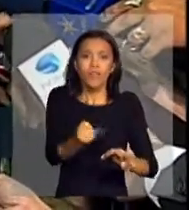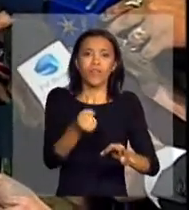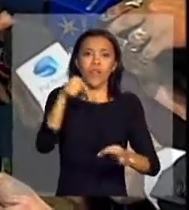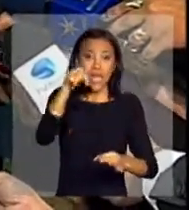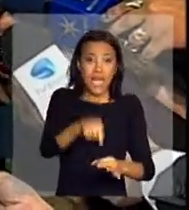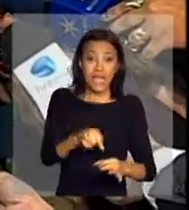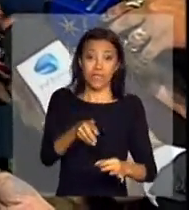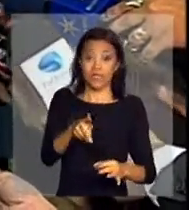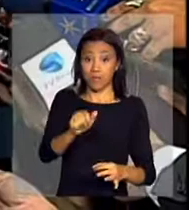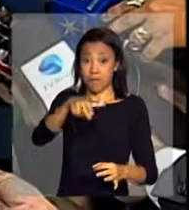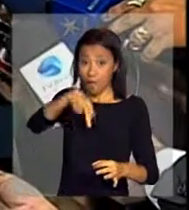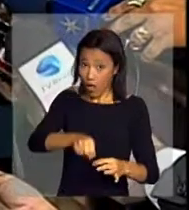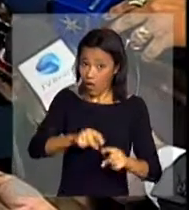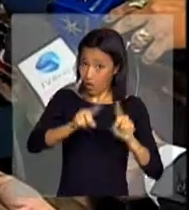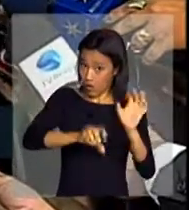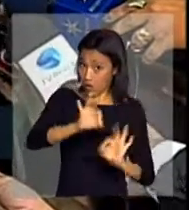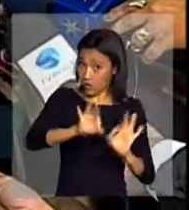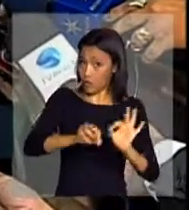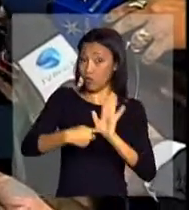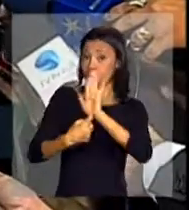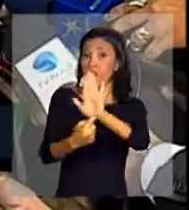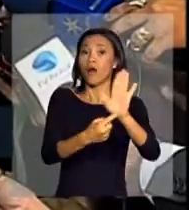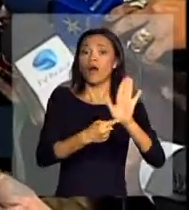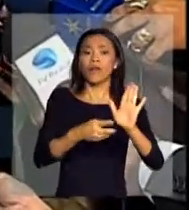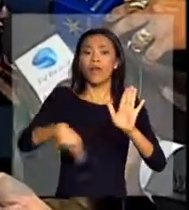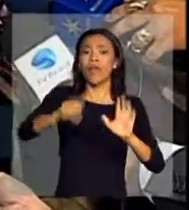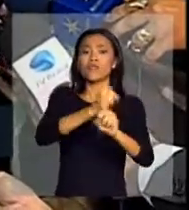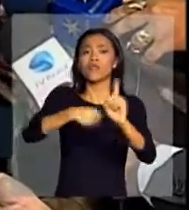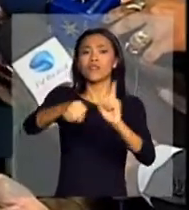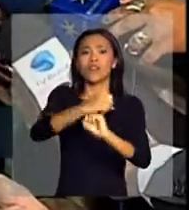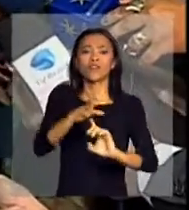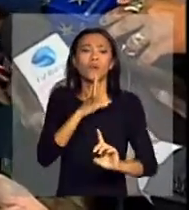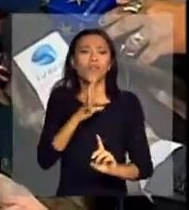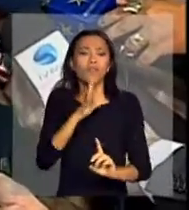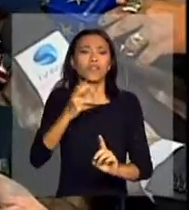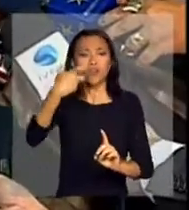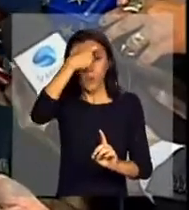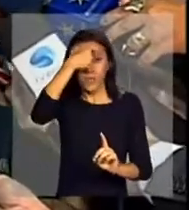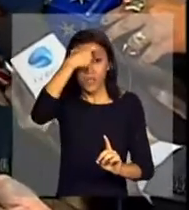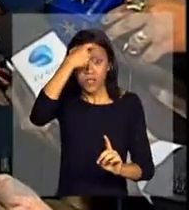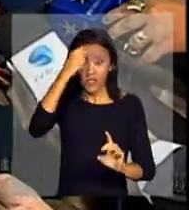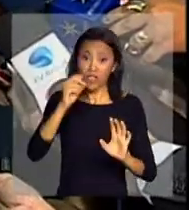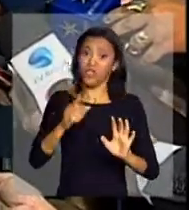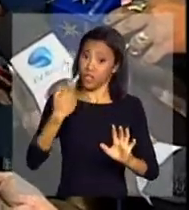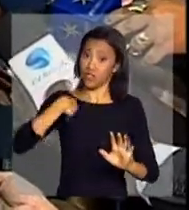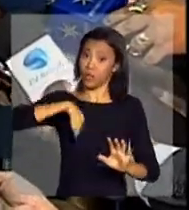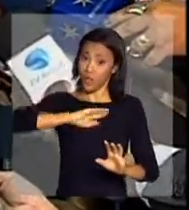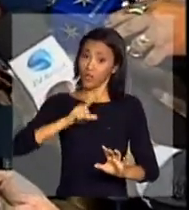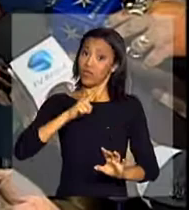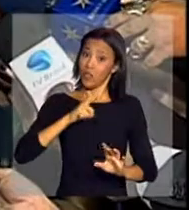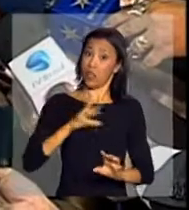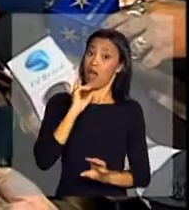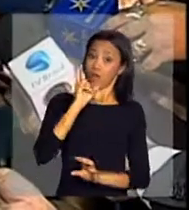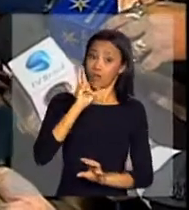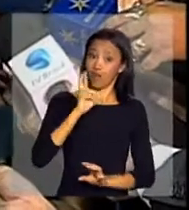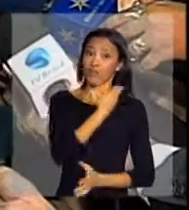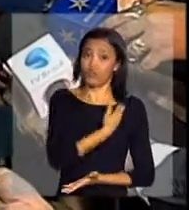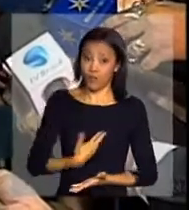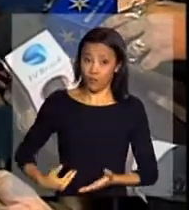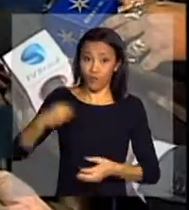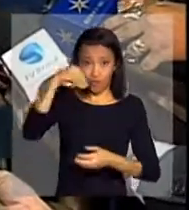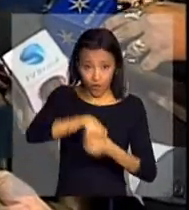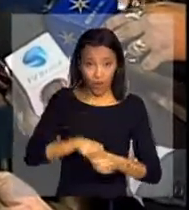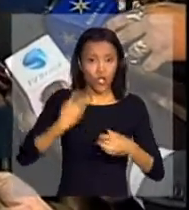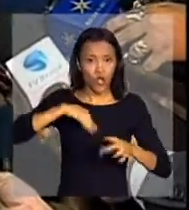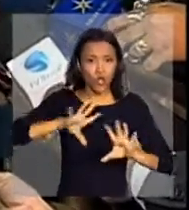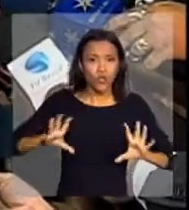plano ao conhecimento da sociedade e fazer com que a sociedade se conscientize e que todos nós, que temos a responsabilidade governamental, estejamos